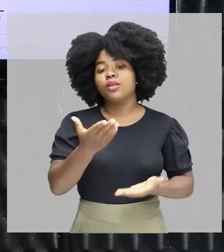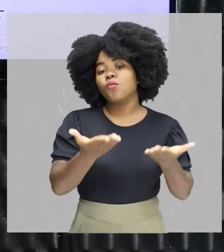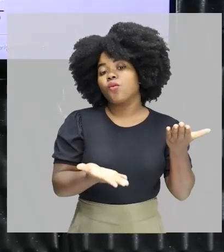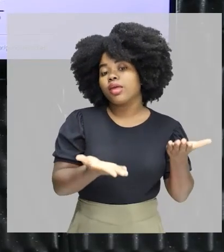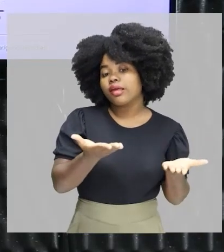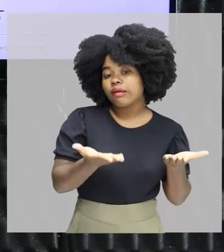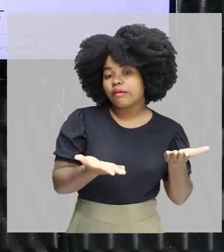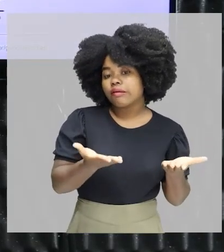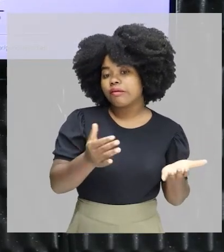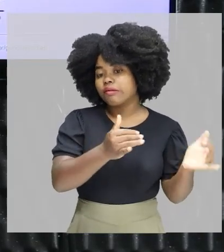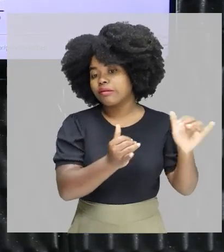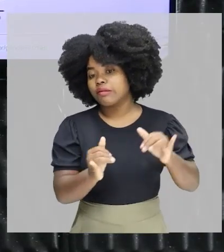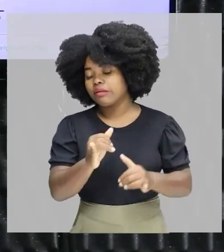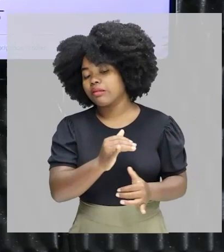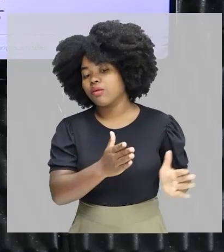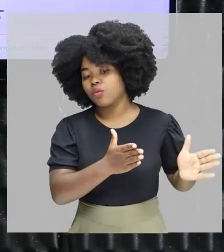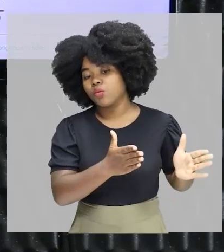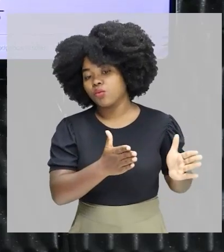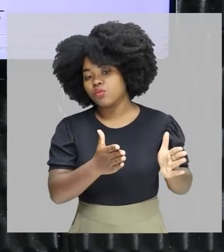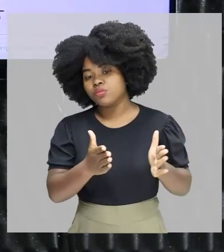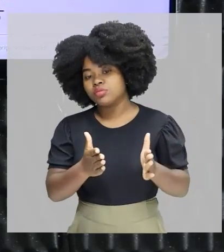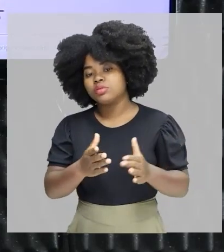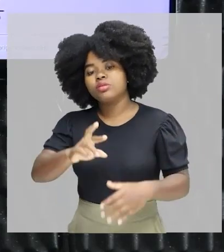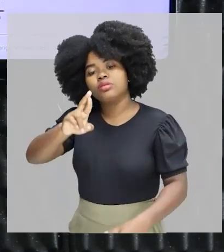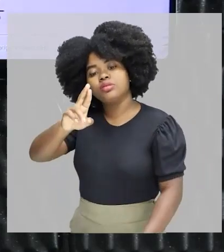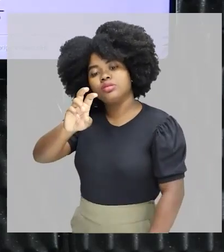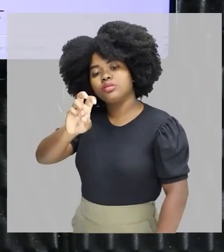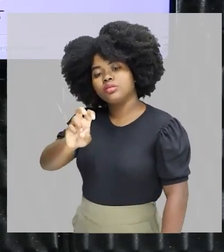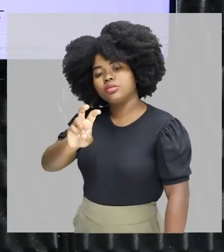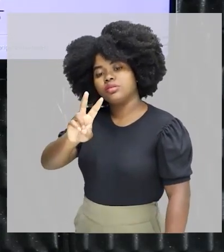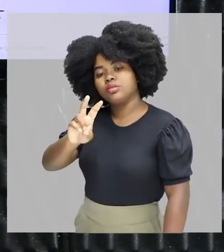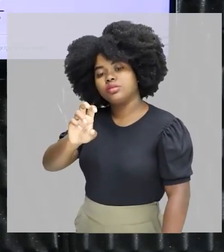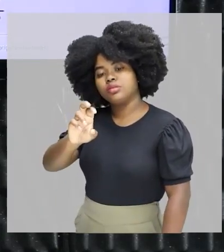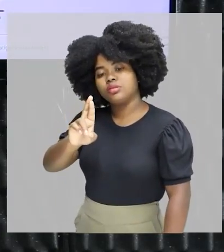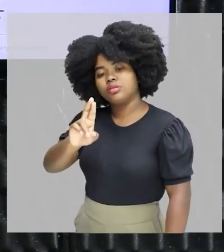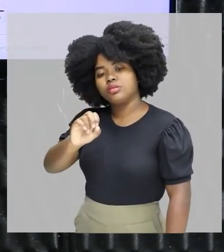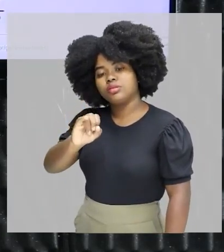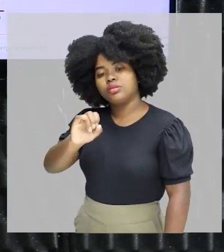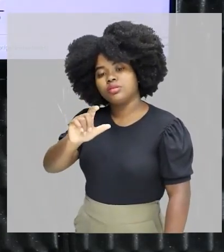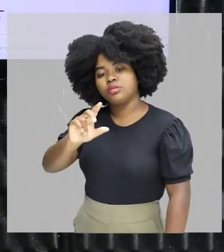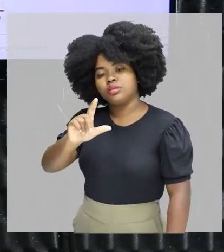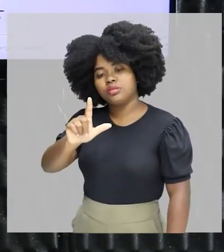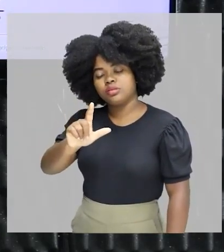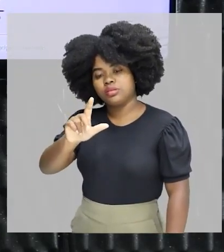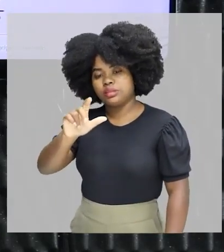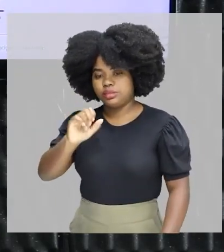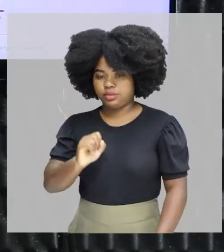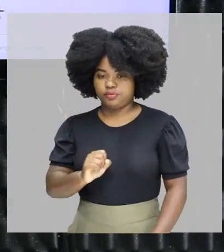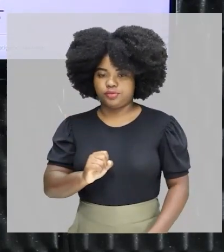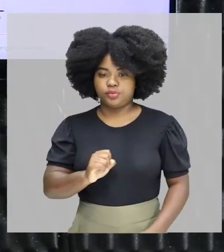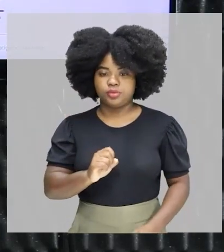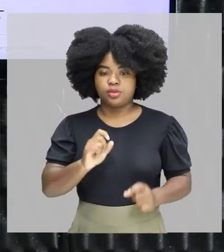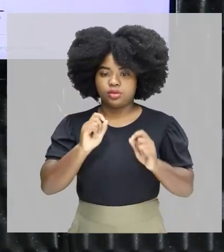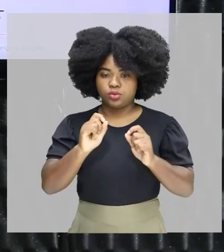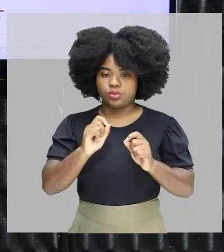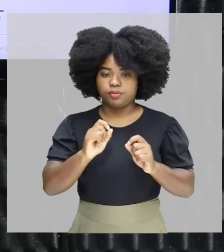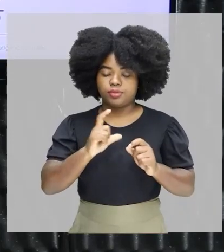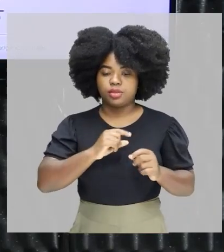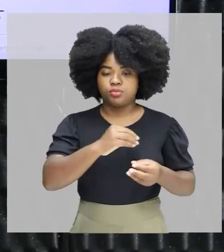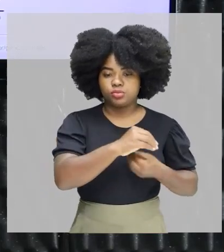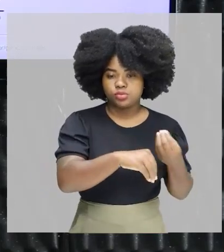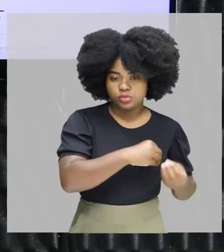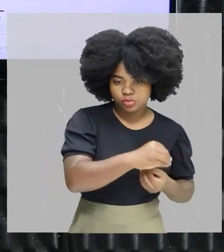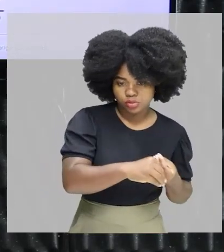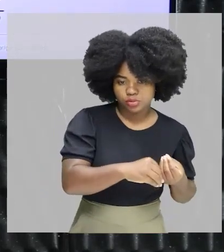equilíbrio químico é um processo reversível. Então, nós temos reações químicas que podemos classificar